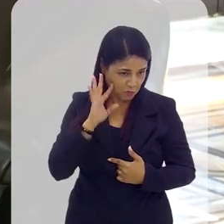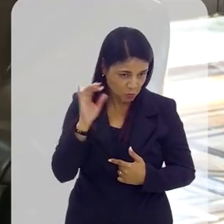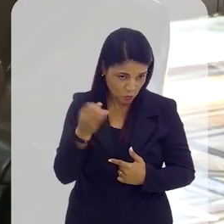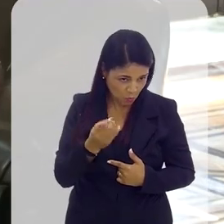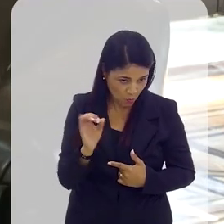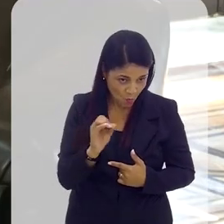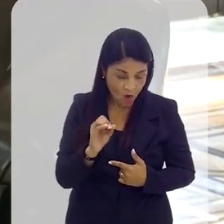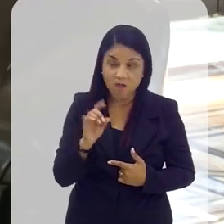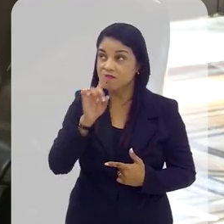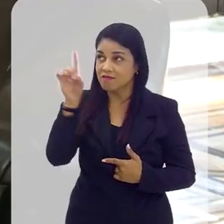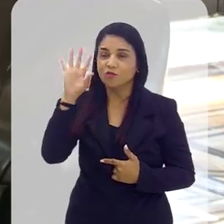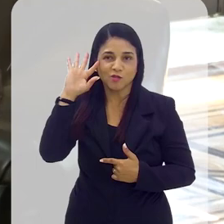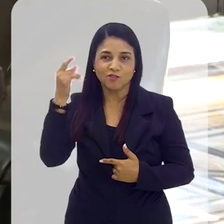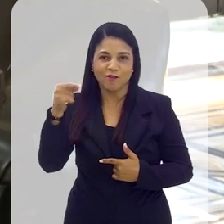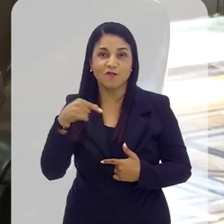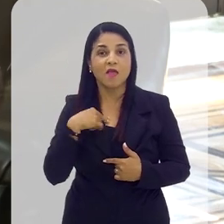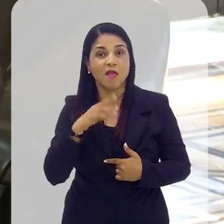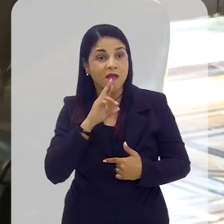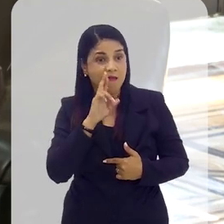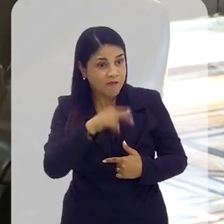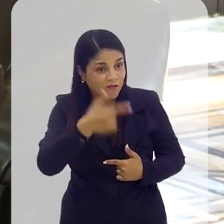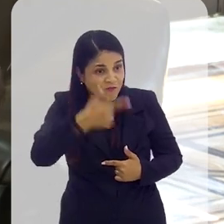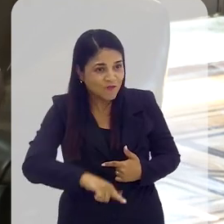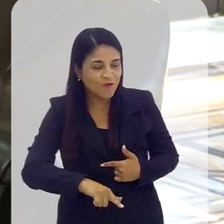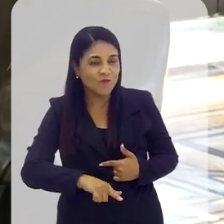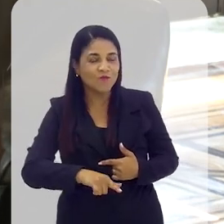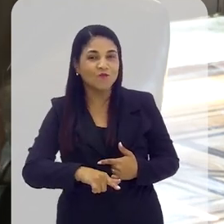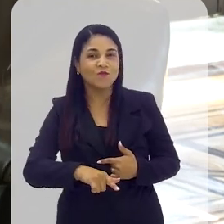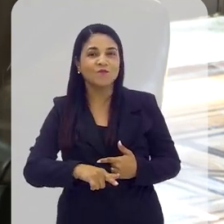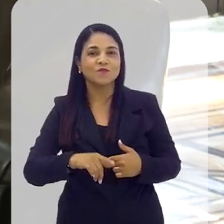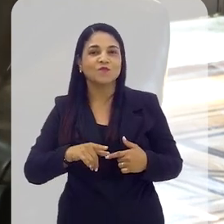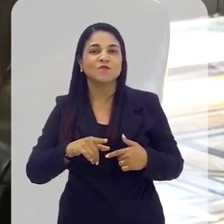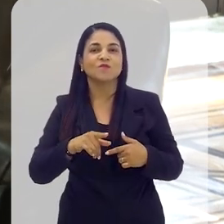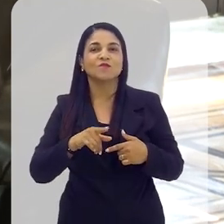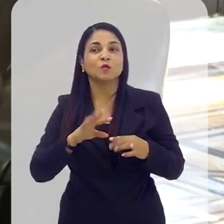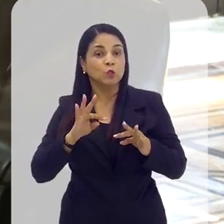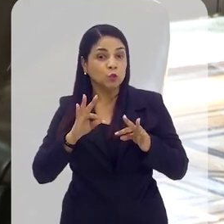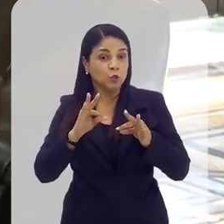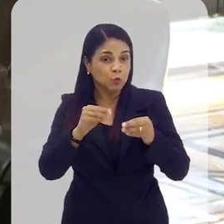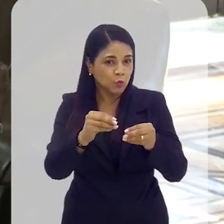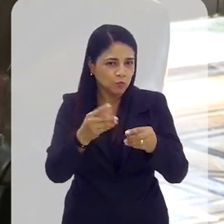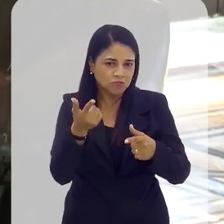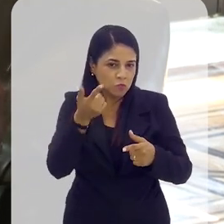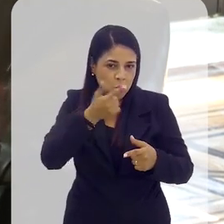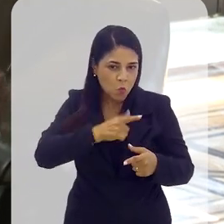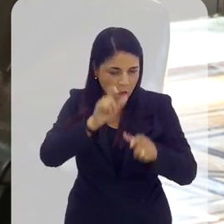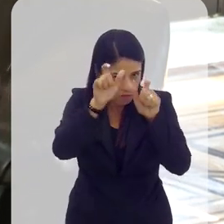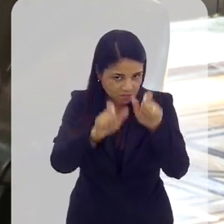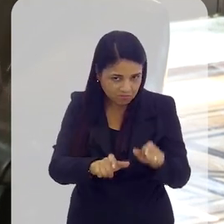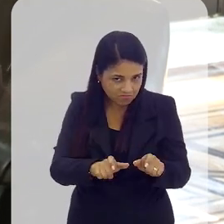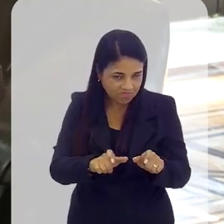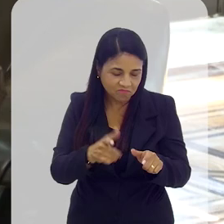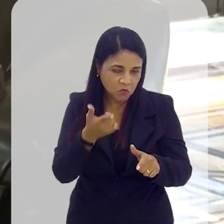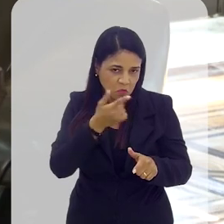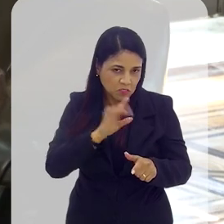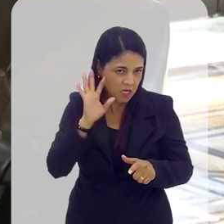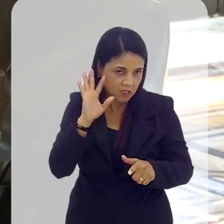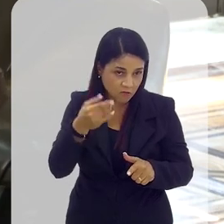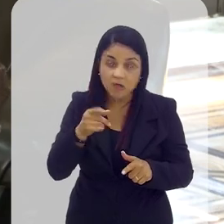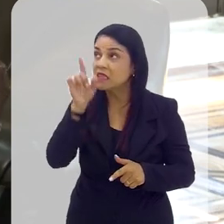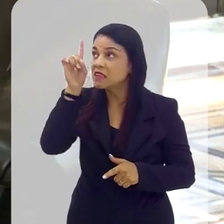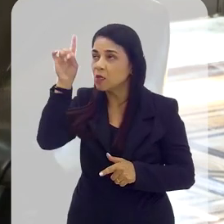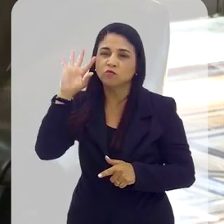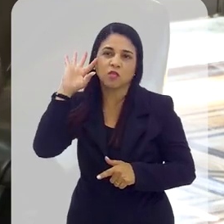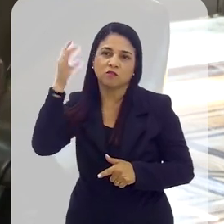Meu, né? Deus, repete isso pra beterraba. O que que você disse? Tudo que a gente não resolve, Deus resolve pra gente. Isso é uma coisa